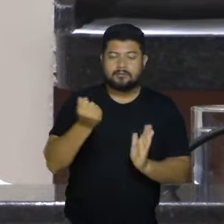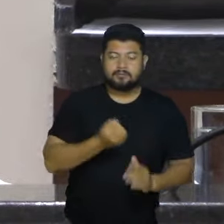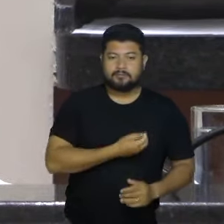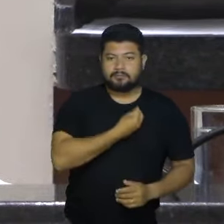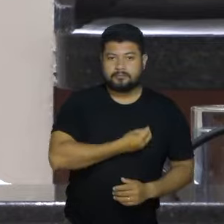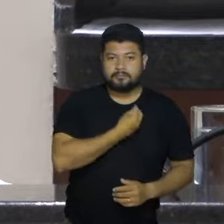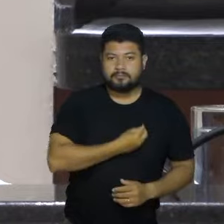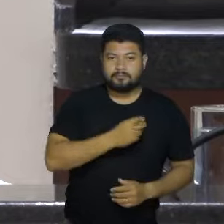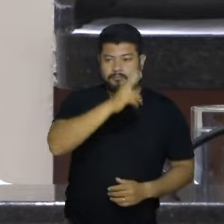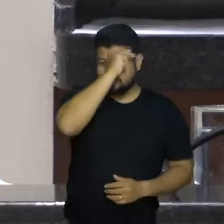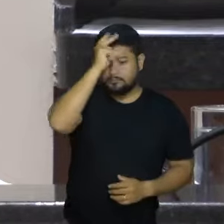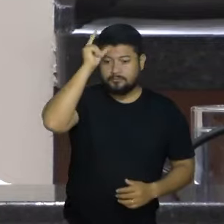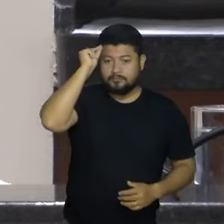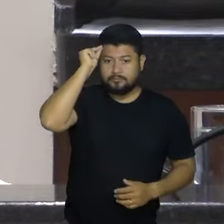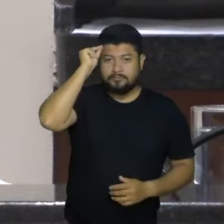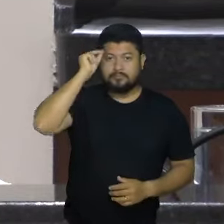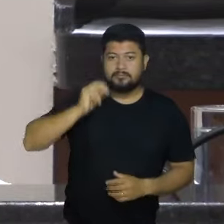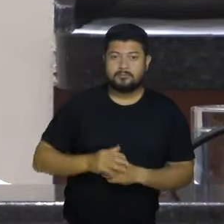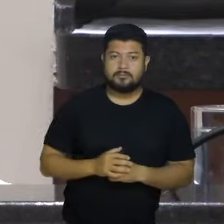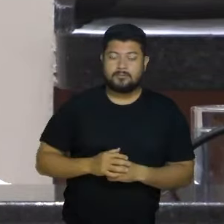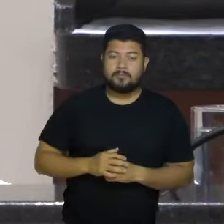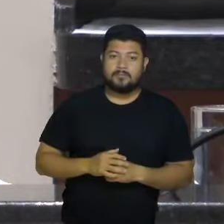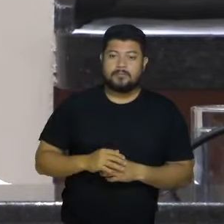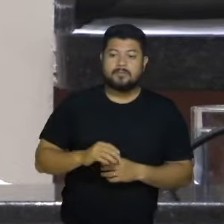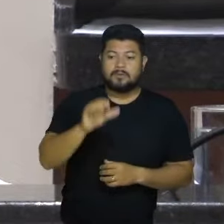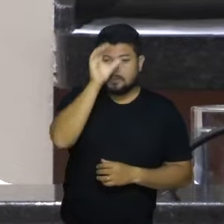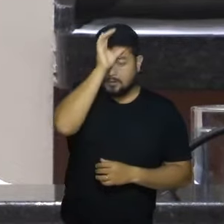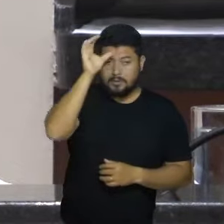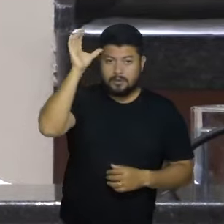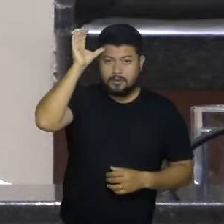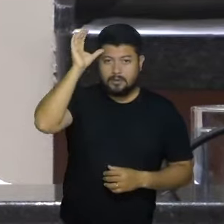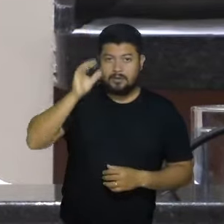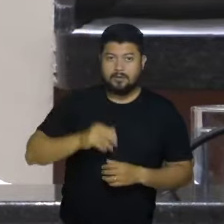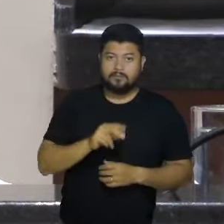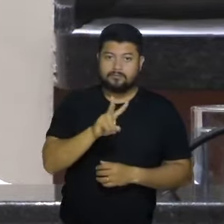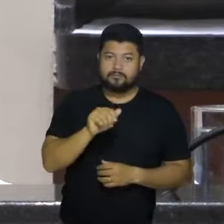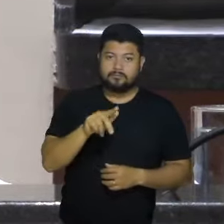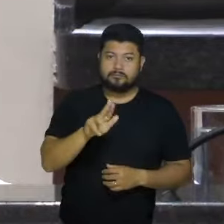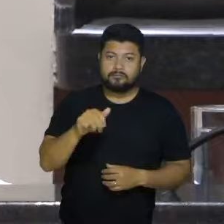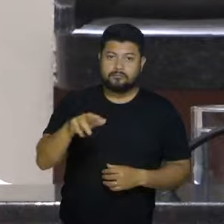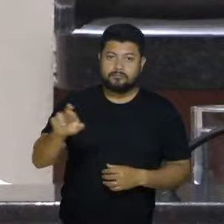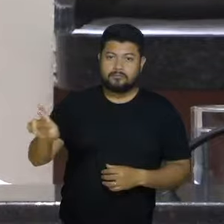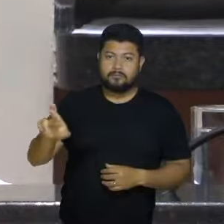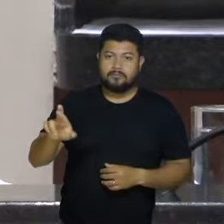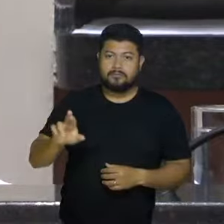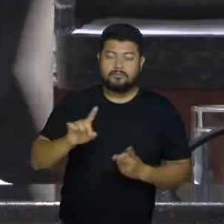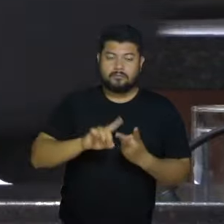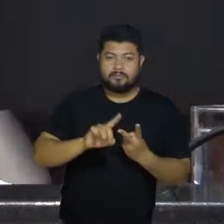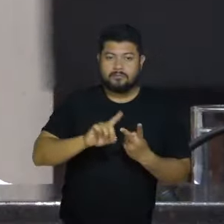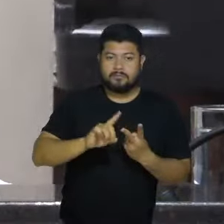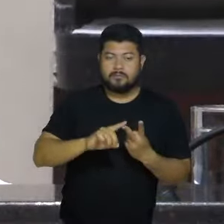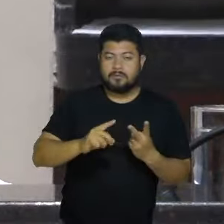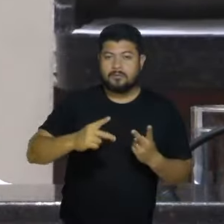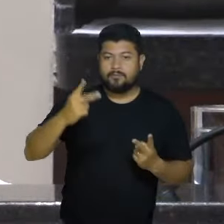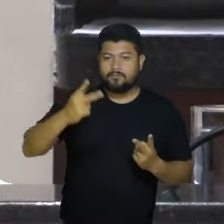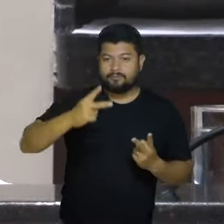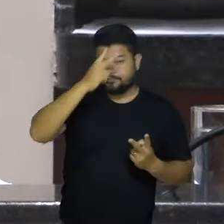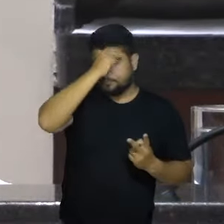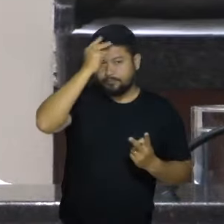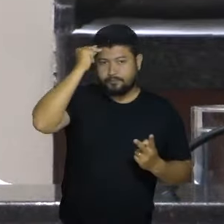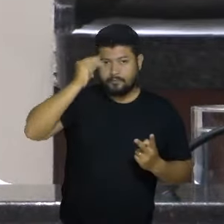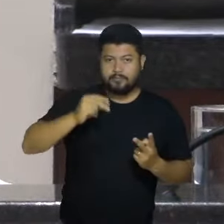do prefeito eleito do município de Criciúma, Wagner Espíndola, popularmente conhecido como Vaguinho, e também o vice-prefeito eleito de